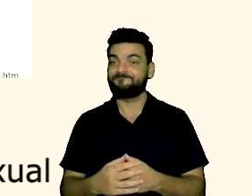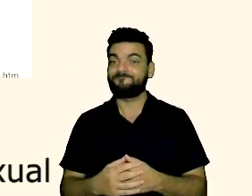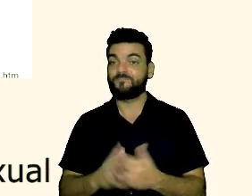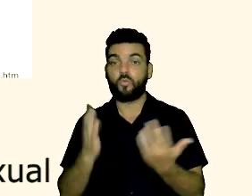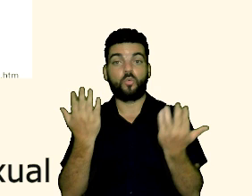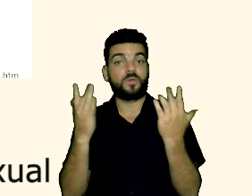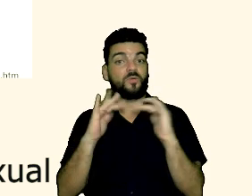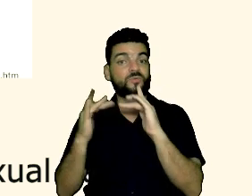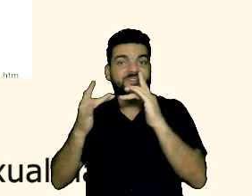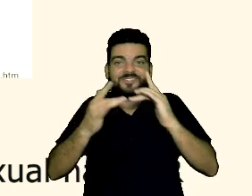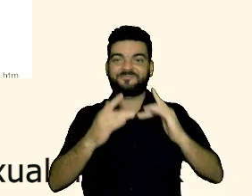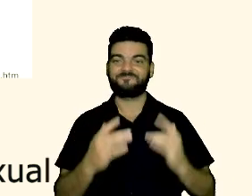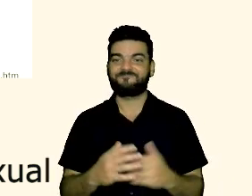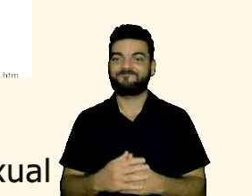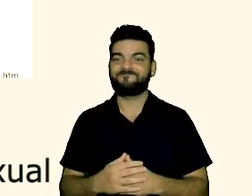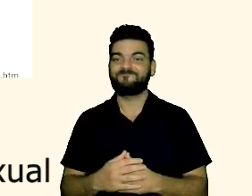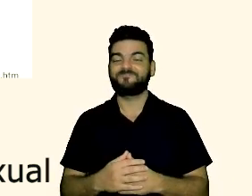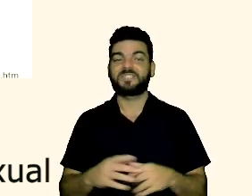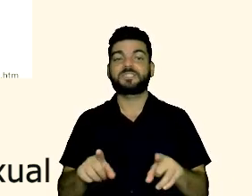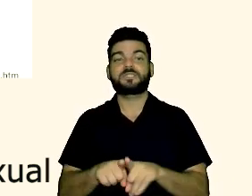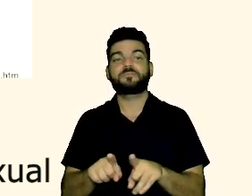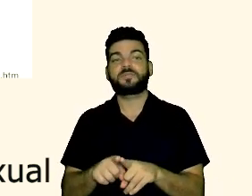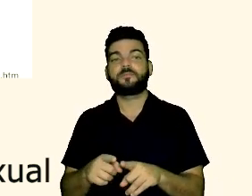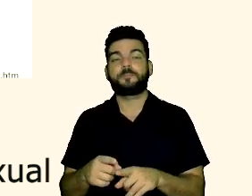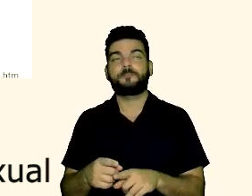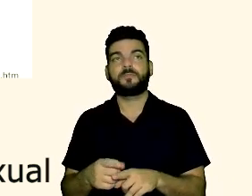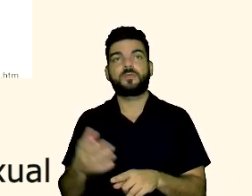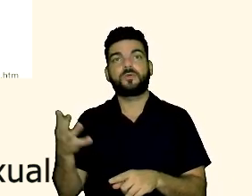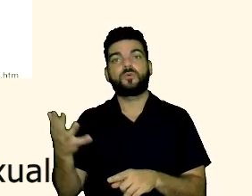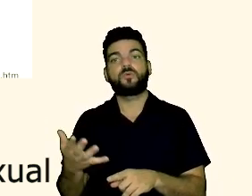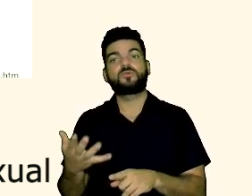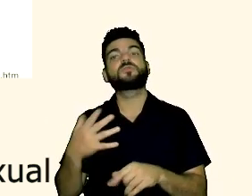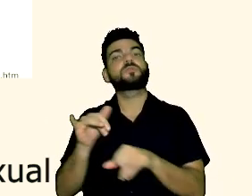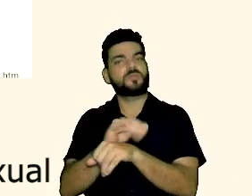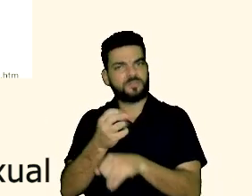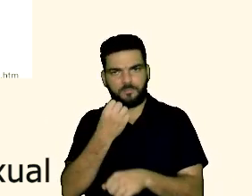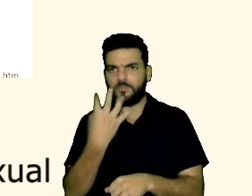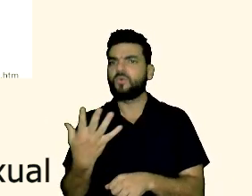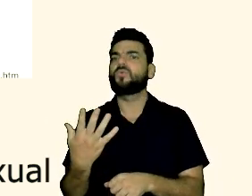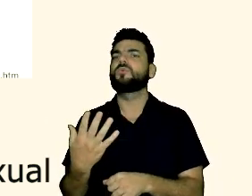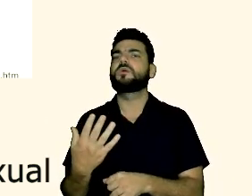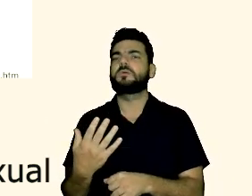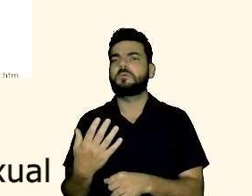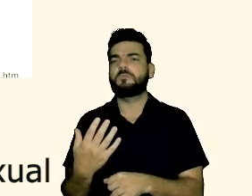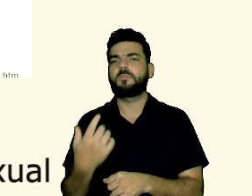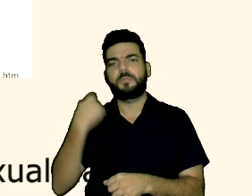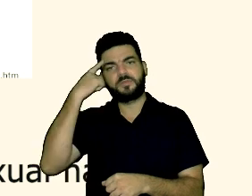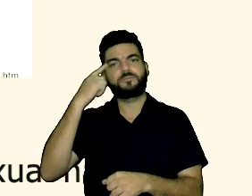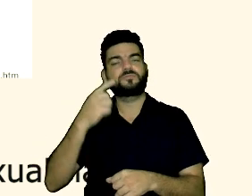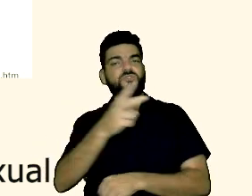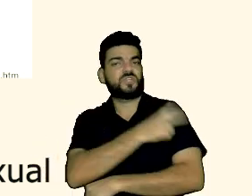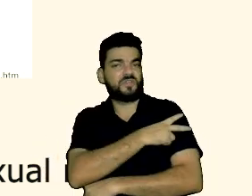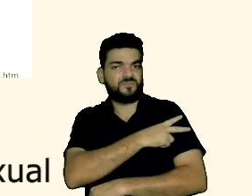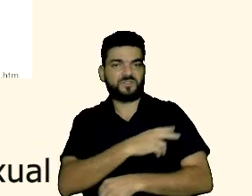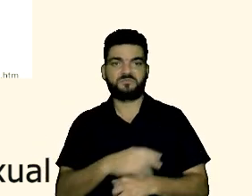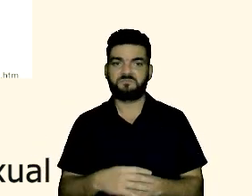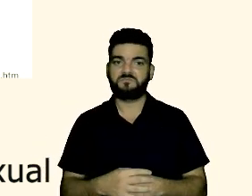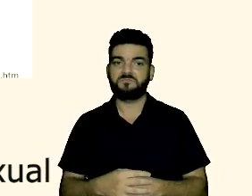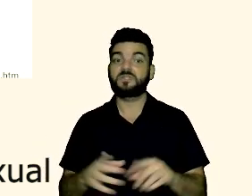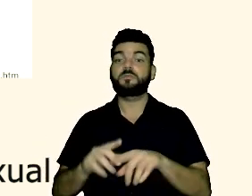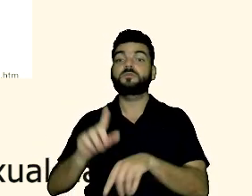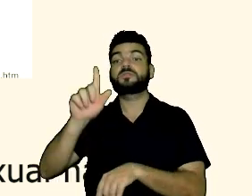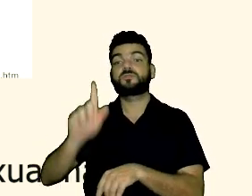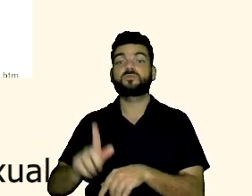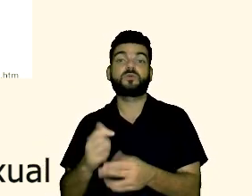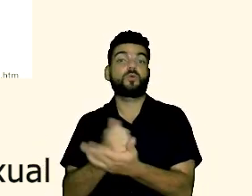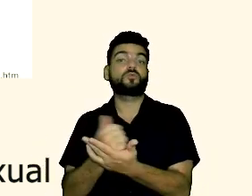instrumento poderoso demais para os líderes, não é? E gestores que, na verdade, ali estão no dinamismo da